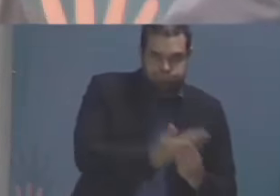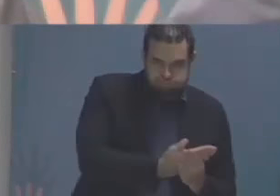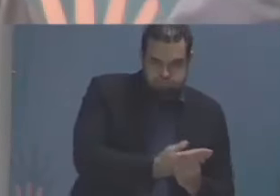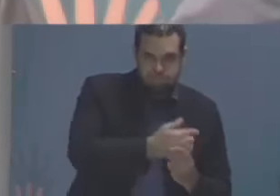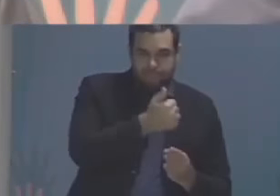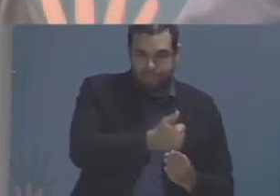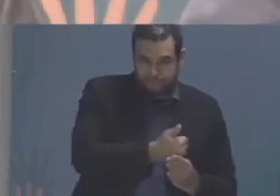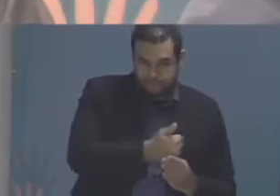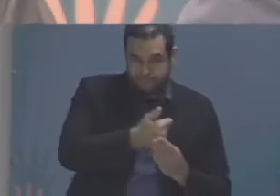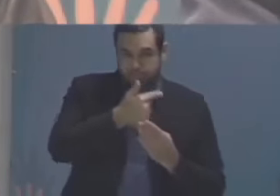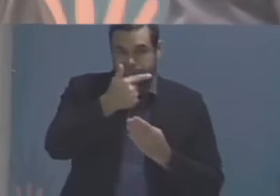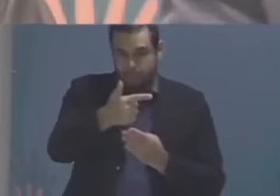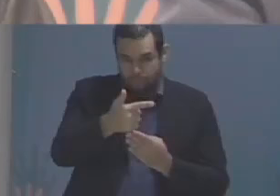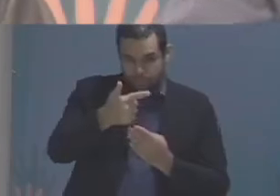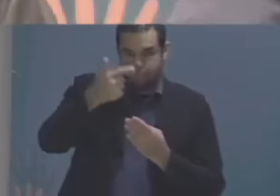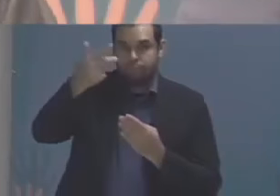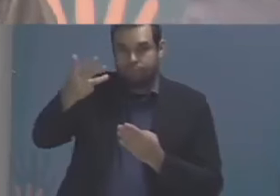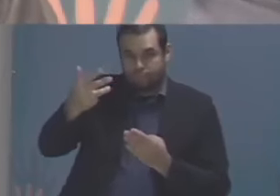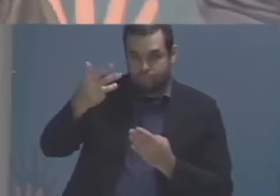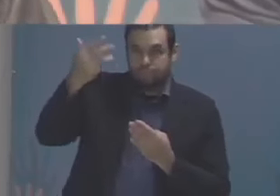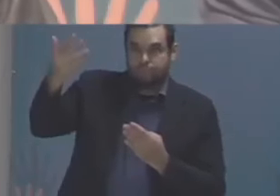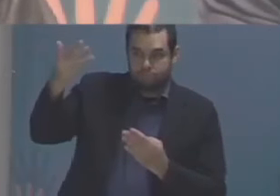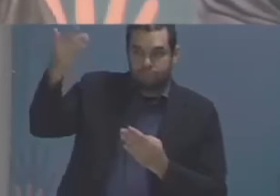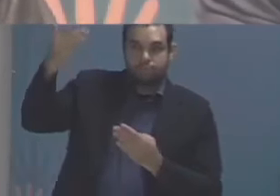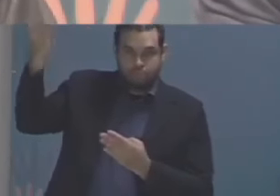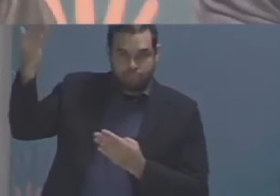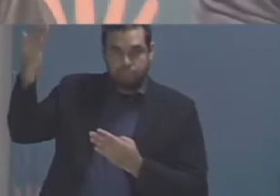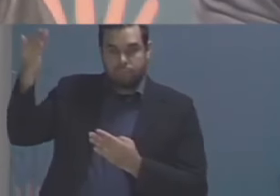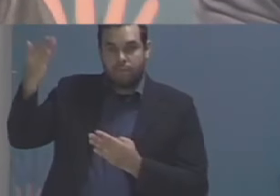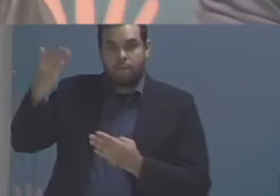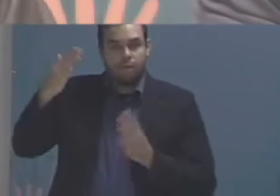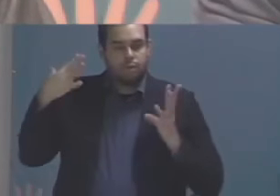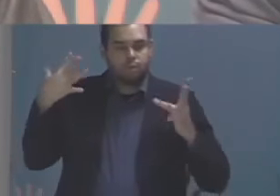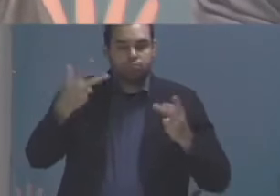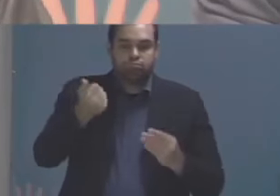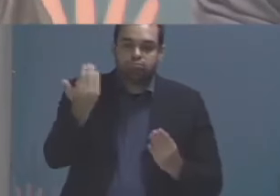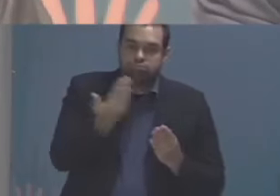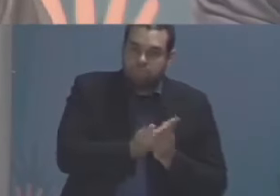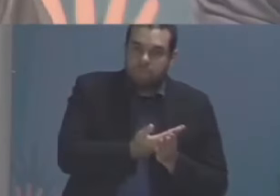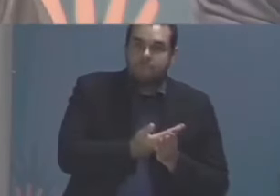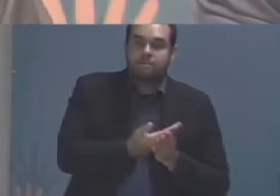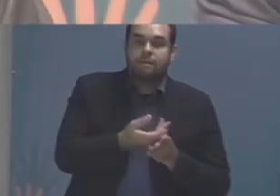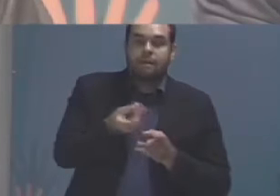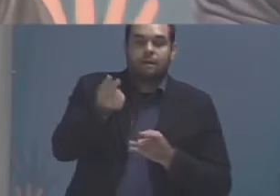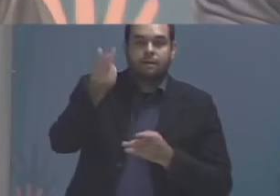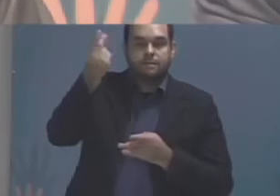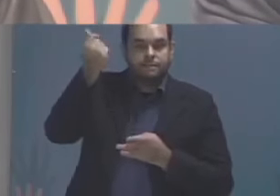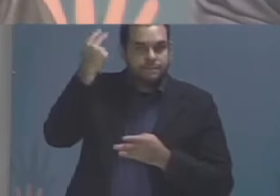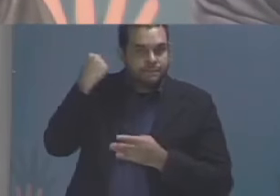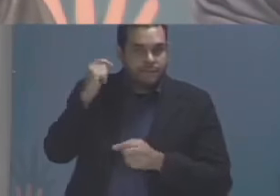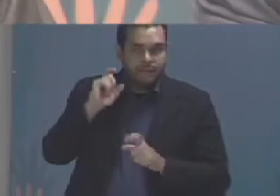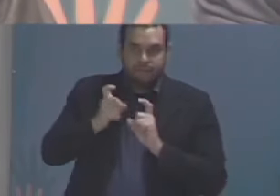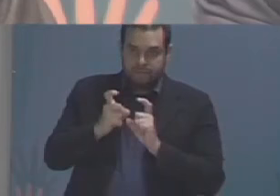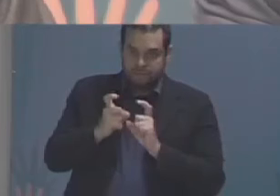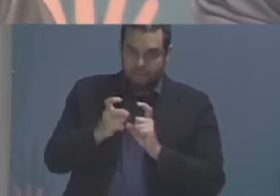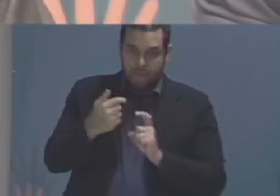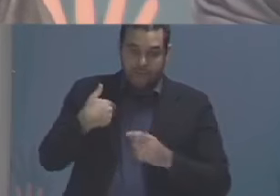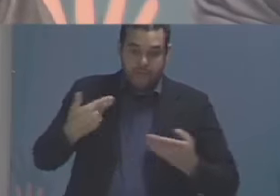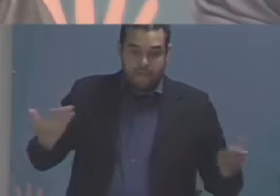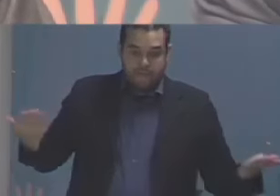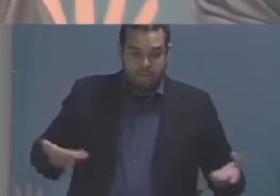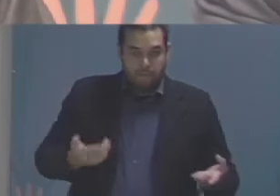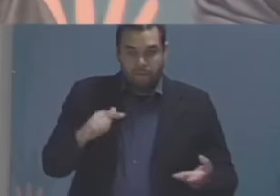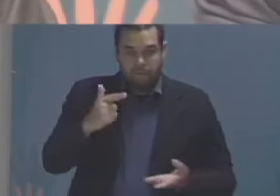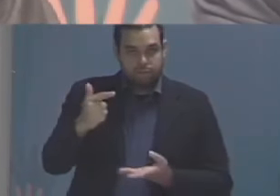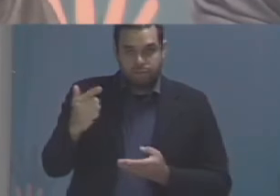instância, você deve saber disso. E todos esses processos que você está falando são processos da gestão passada. Nessa gestão, não temos nenhum processo